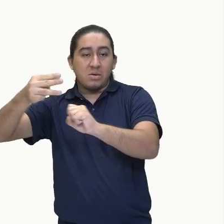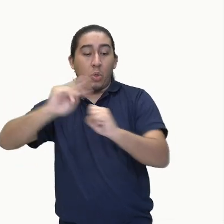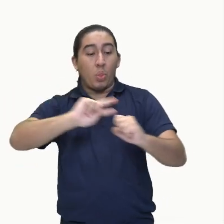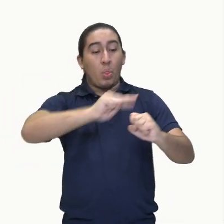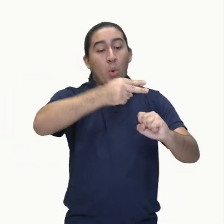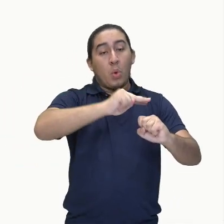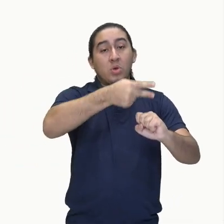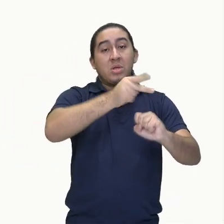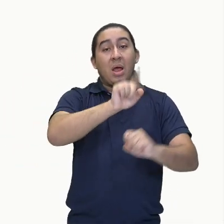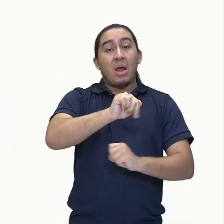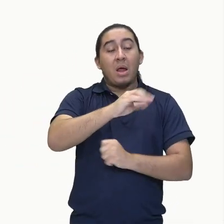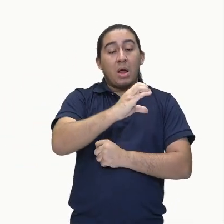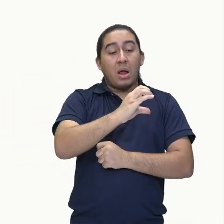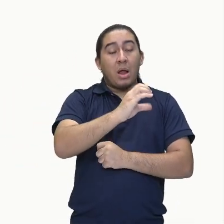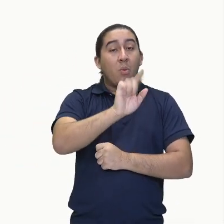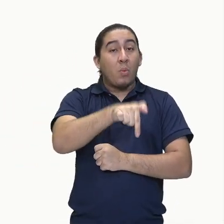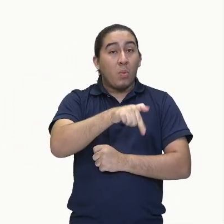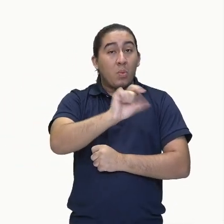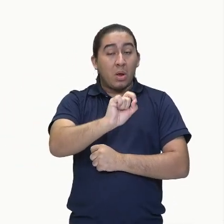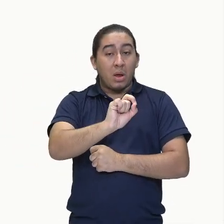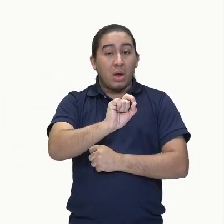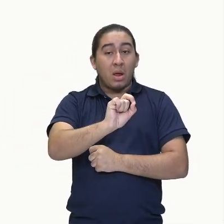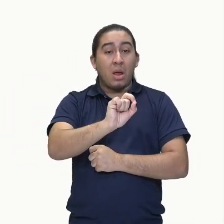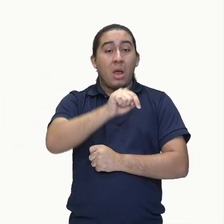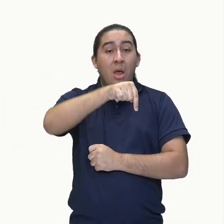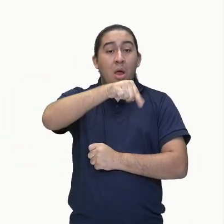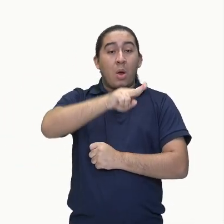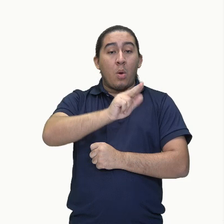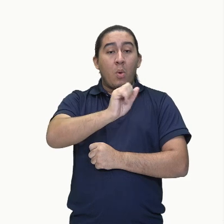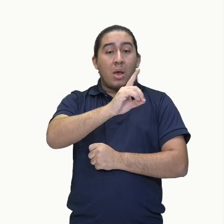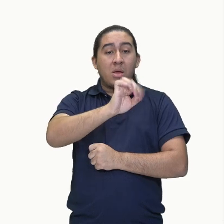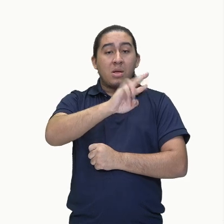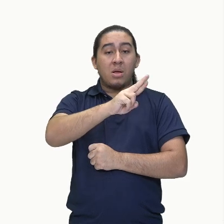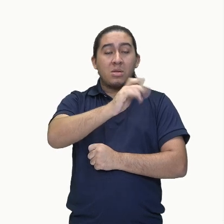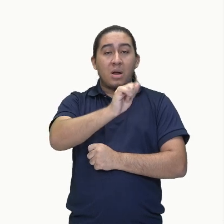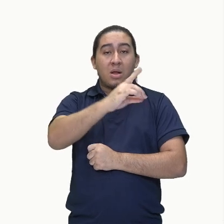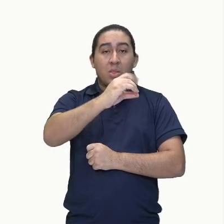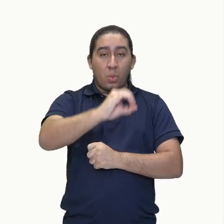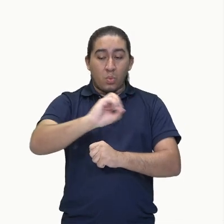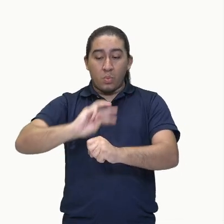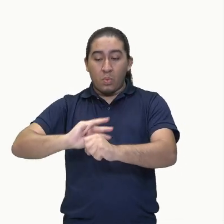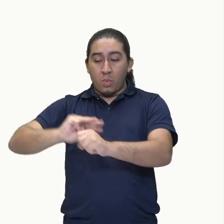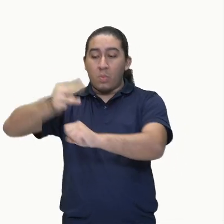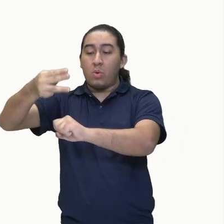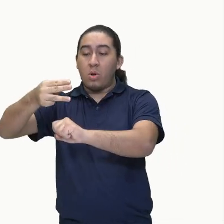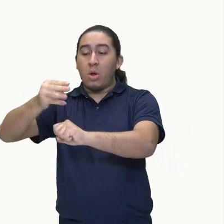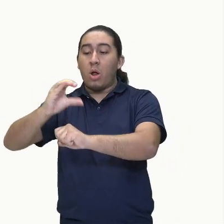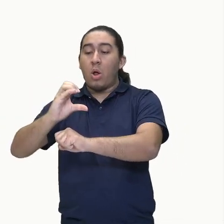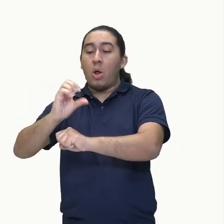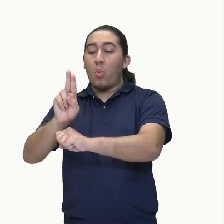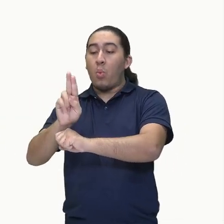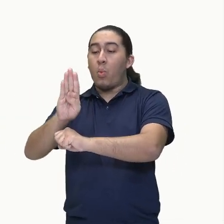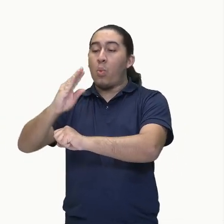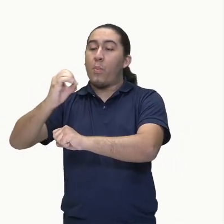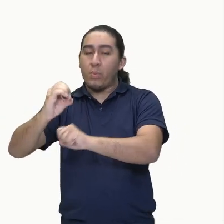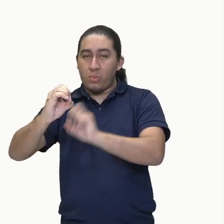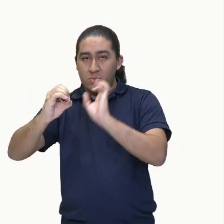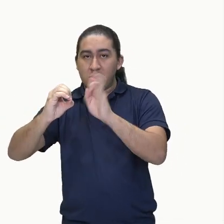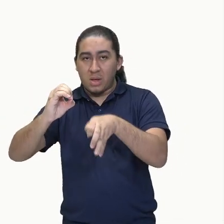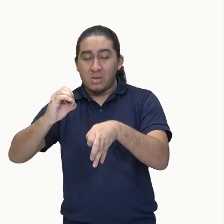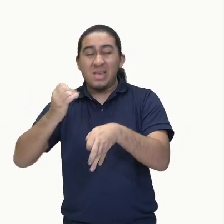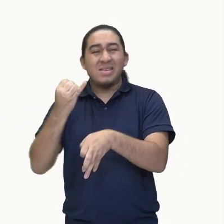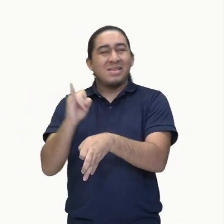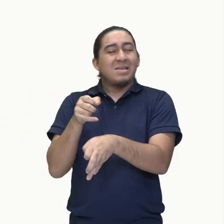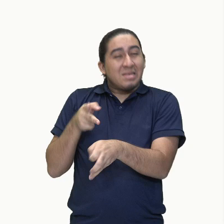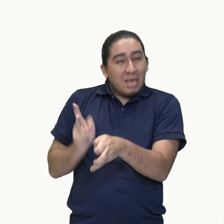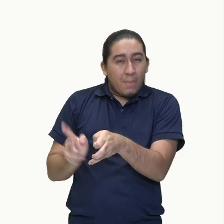nome aqui, chamado de cubo. Toda vez que eu tenho um número elevado à